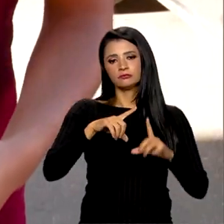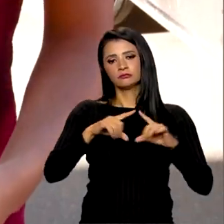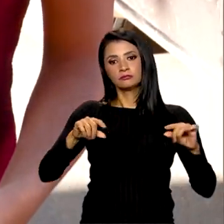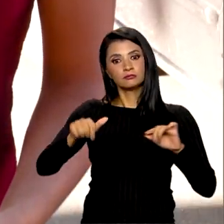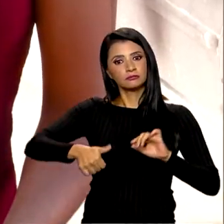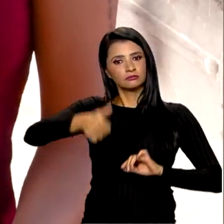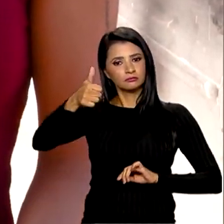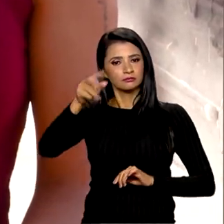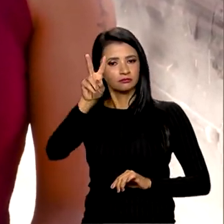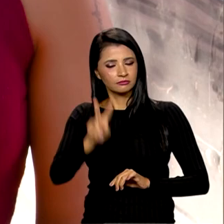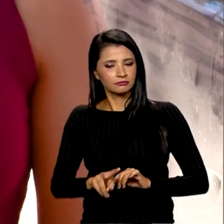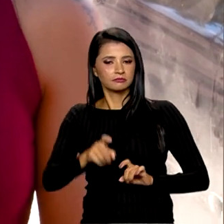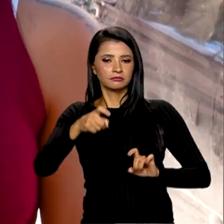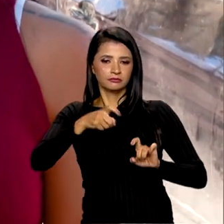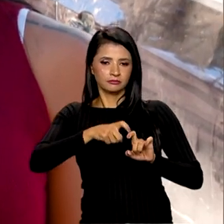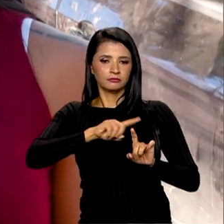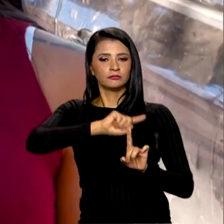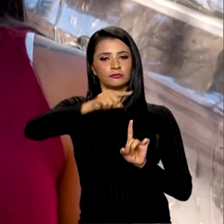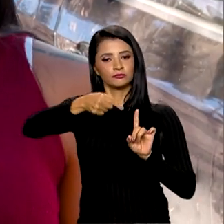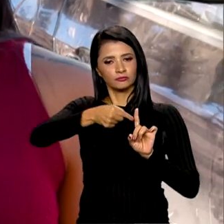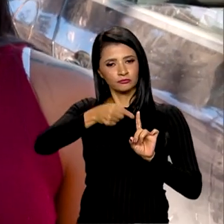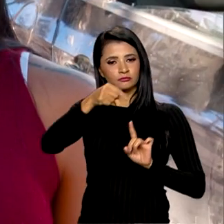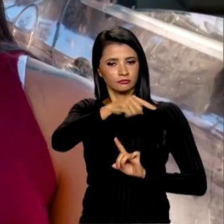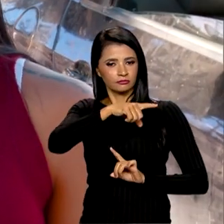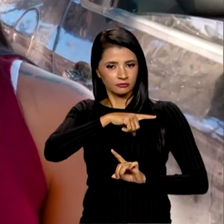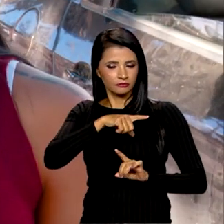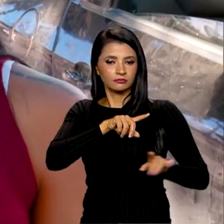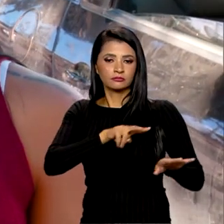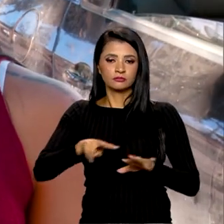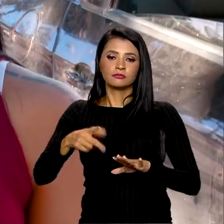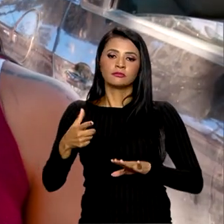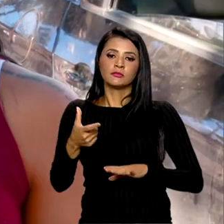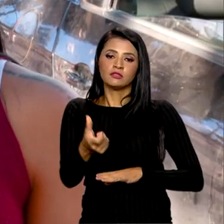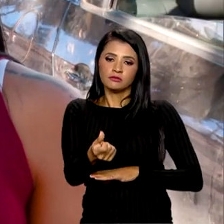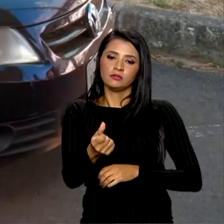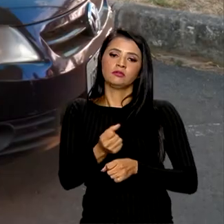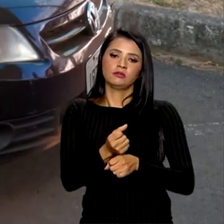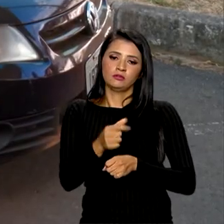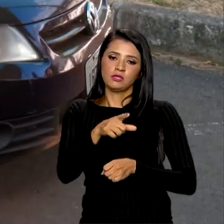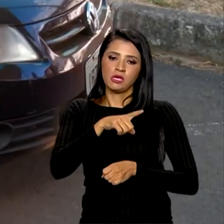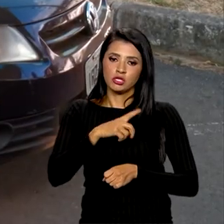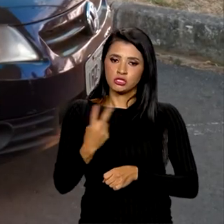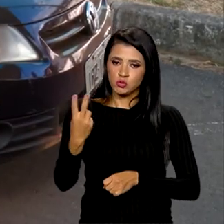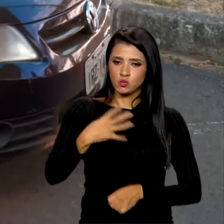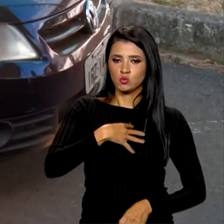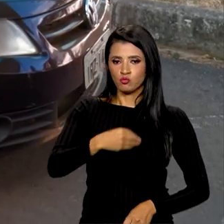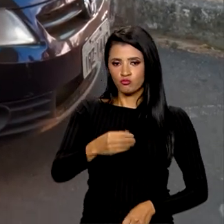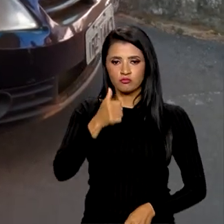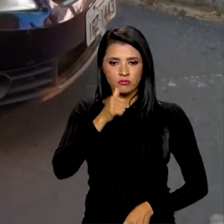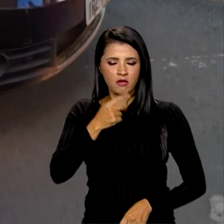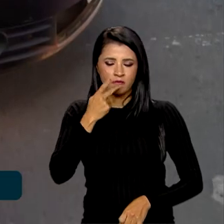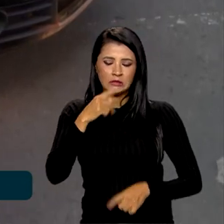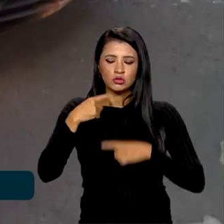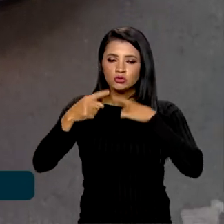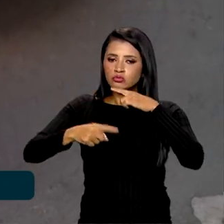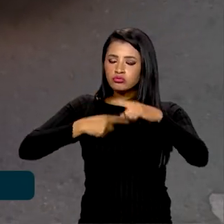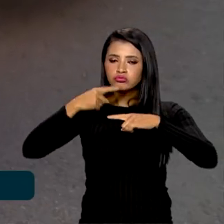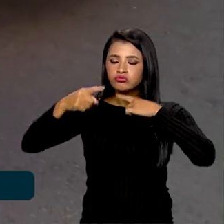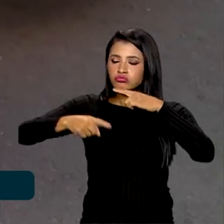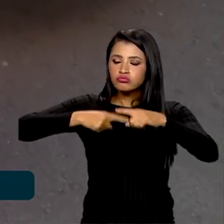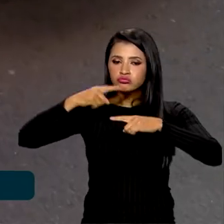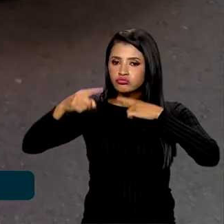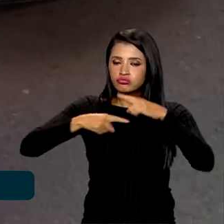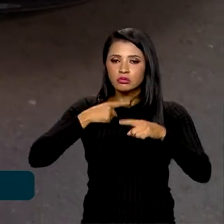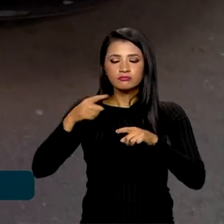primeira consulta de pré-natal grávida de 20 semanas da segunda filha ela conta que ainda surgem muitas dúvidas e